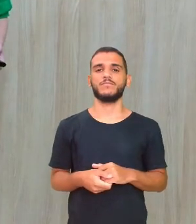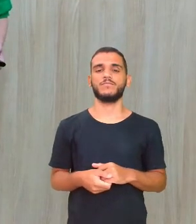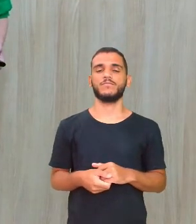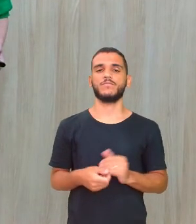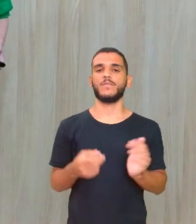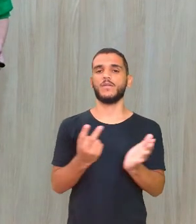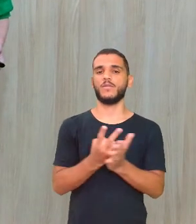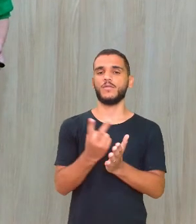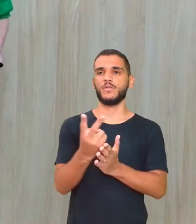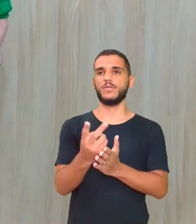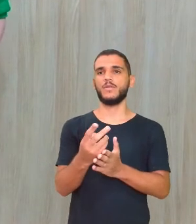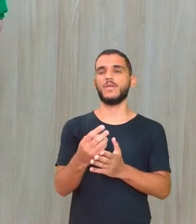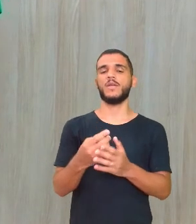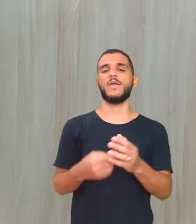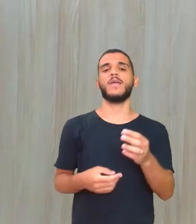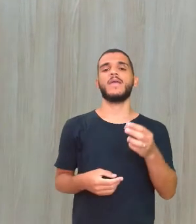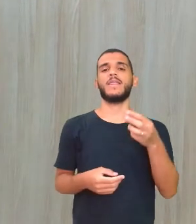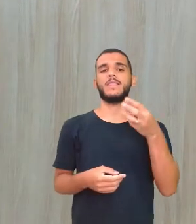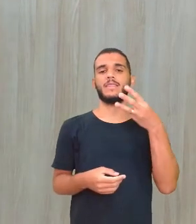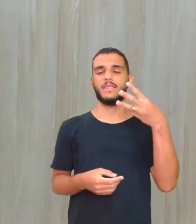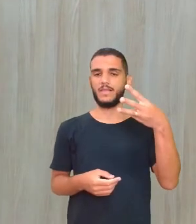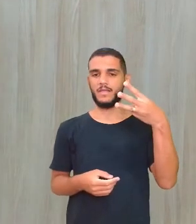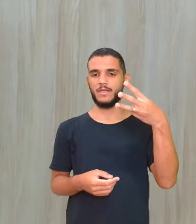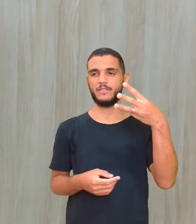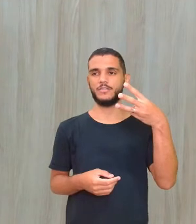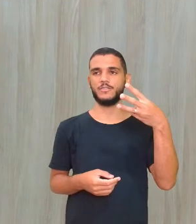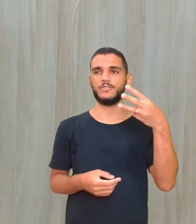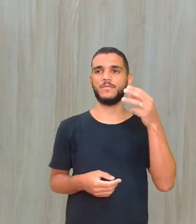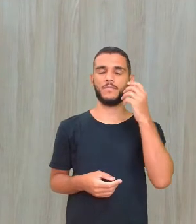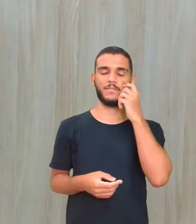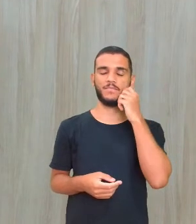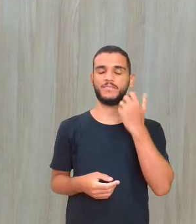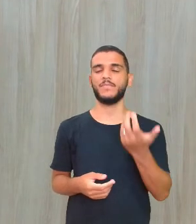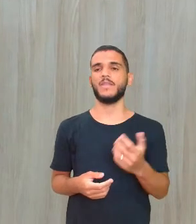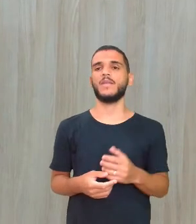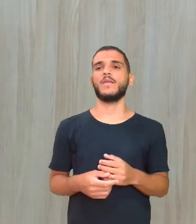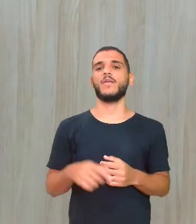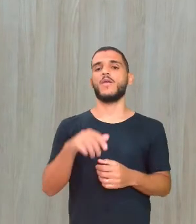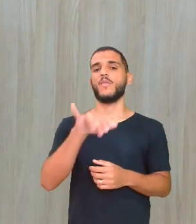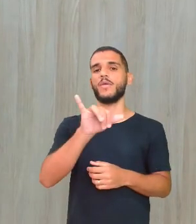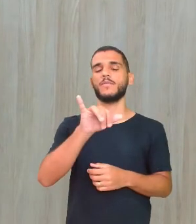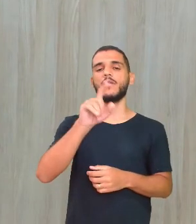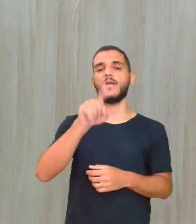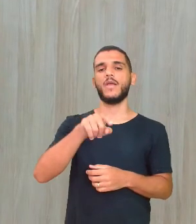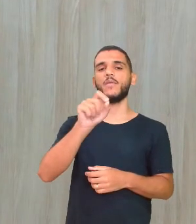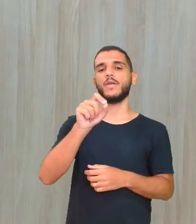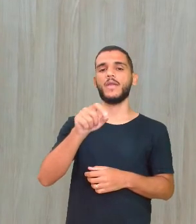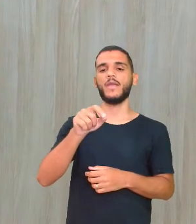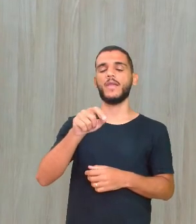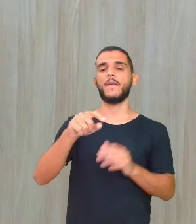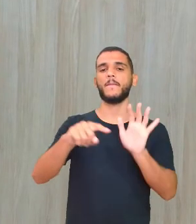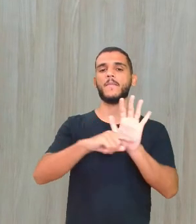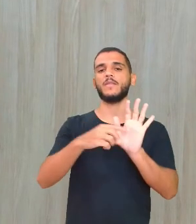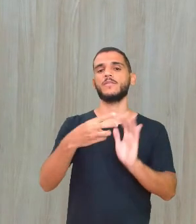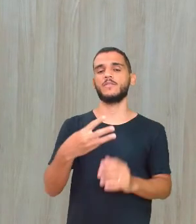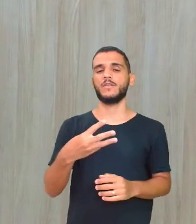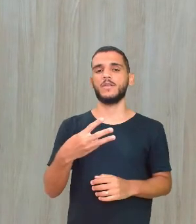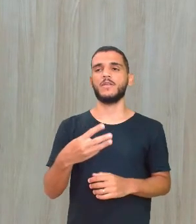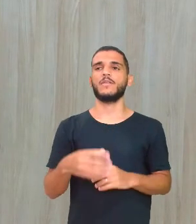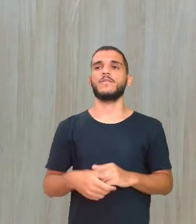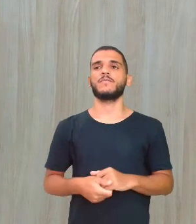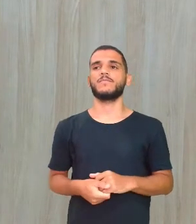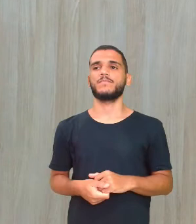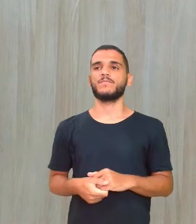Continuo no 3, no X. E qual é o meu Y? Menos 3. Então, eu vou me